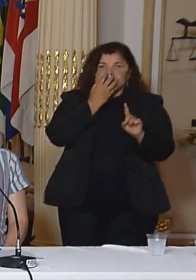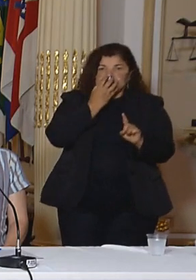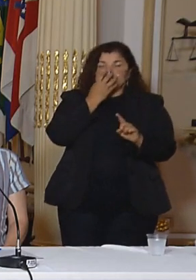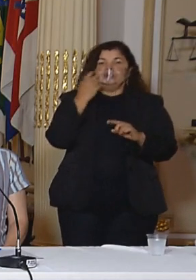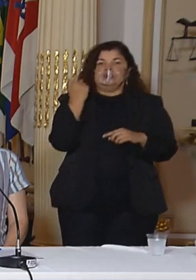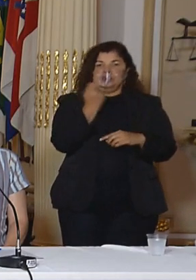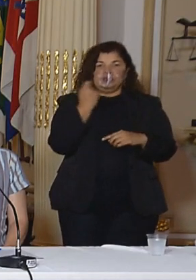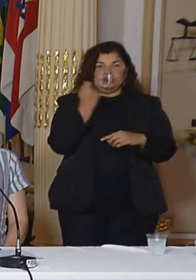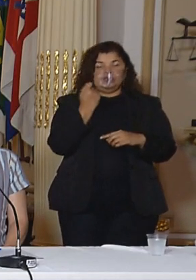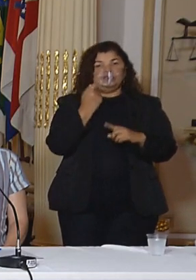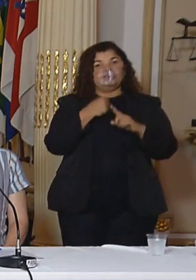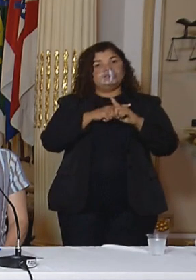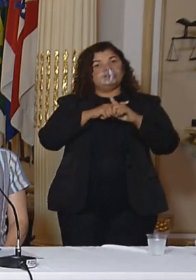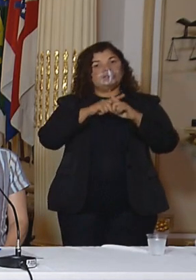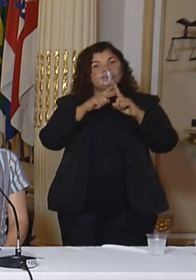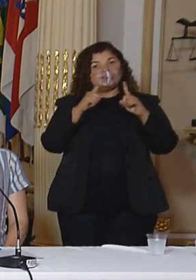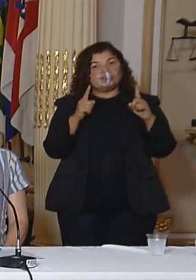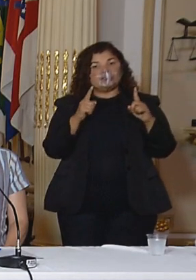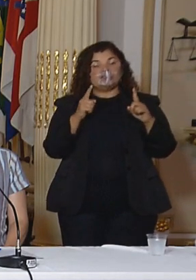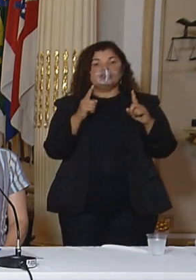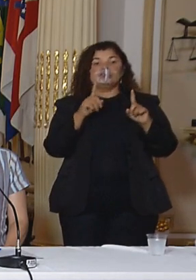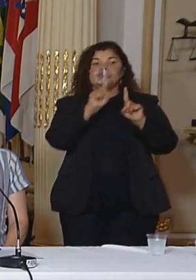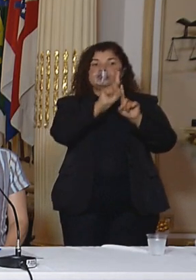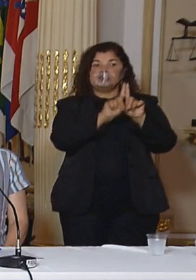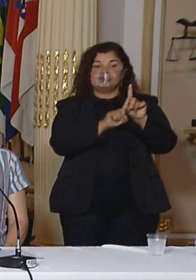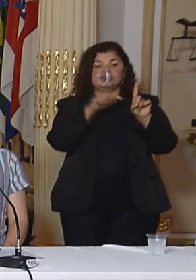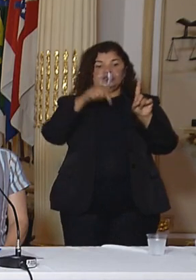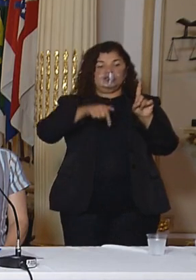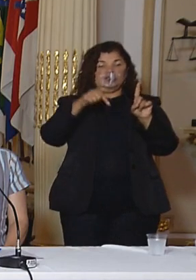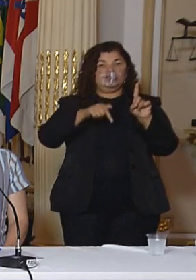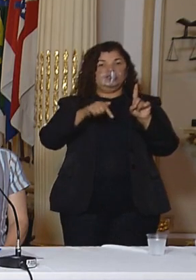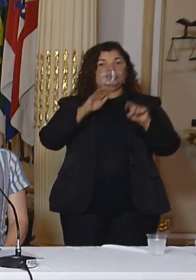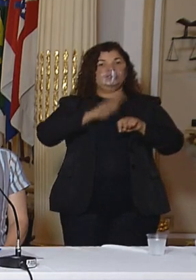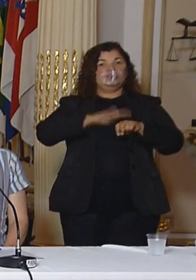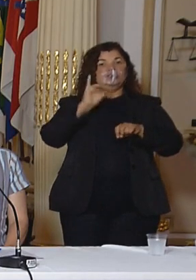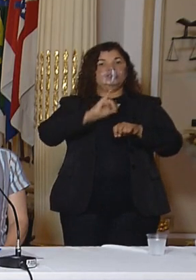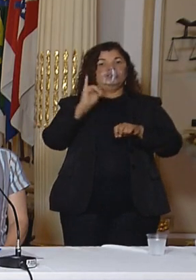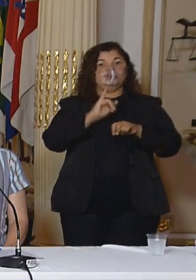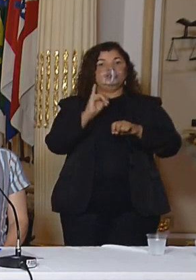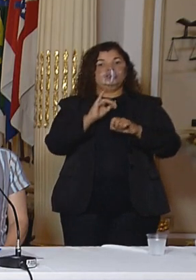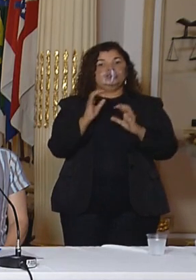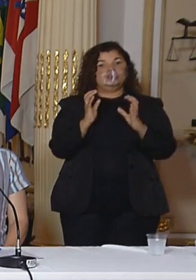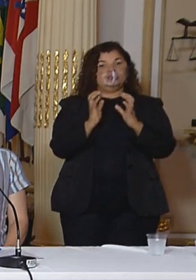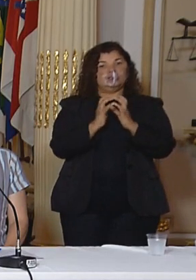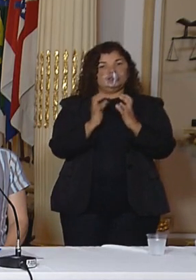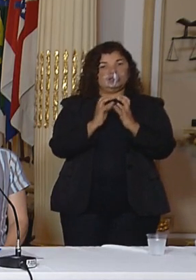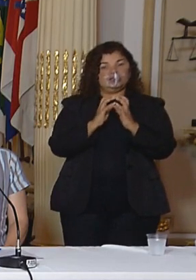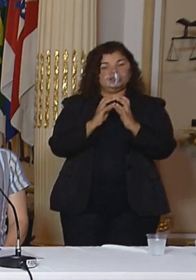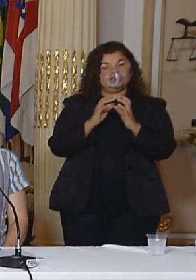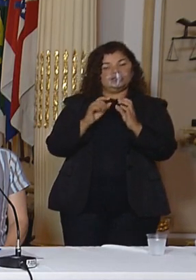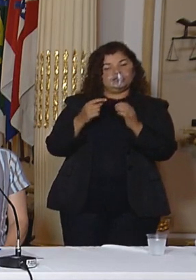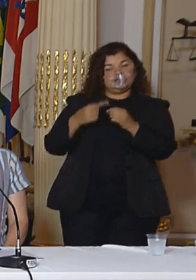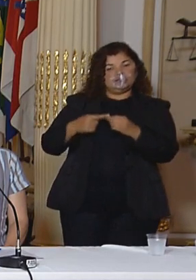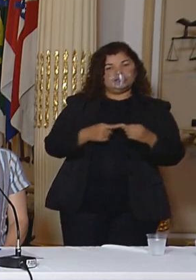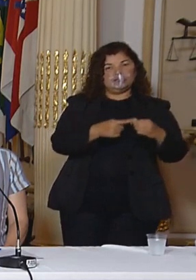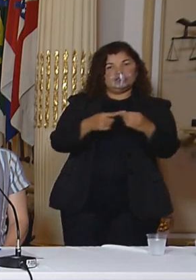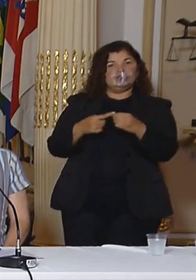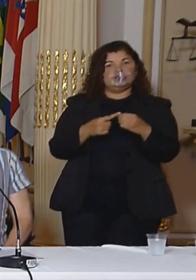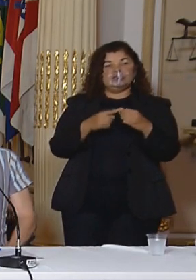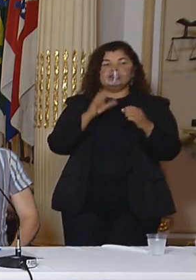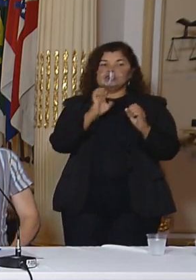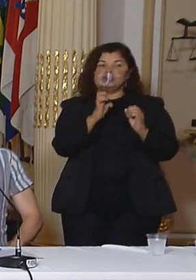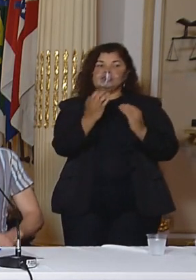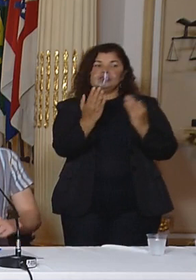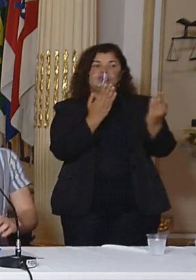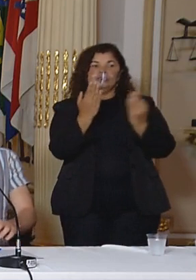Mas essa diminuição, ela foi mais importante na região metropolitana quando você compara proporcionalmente às outras regiões